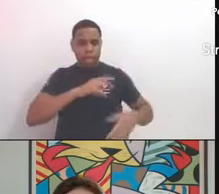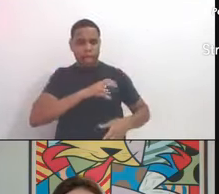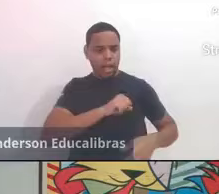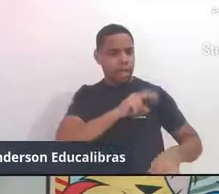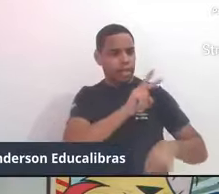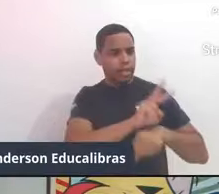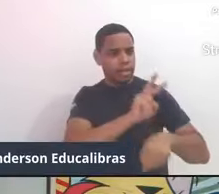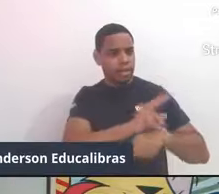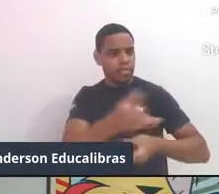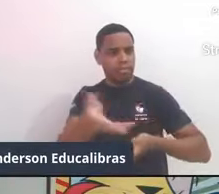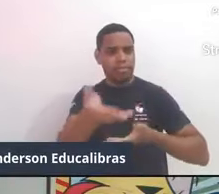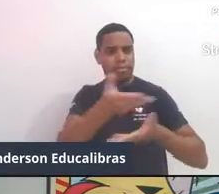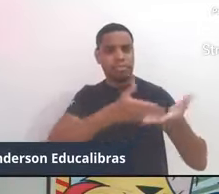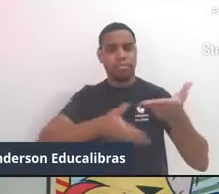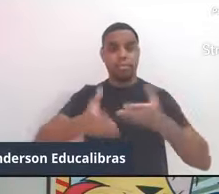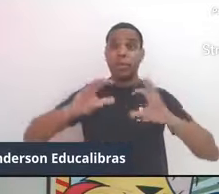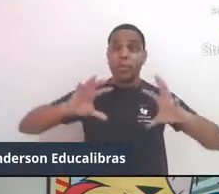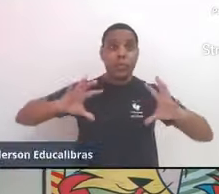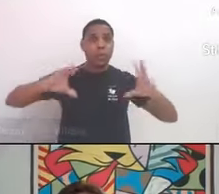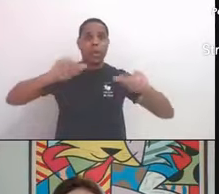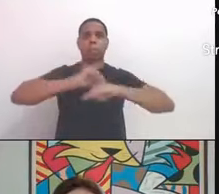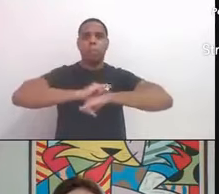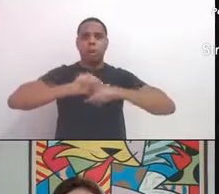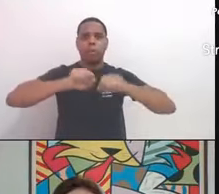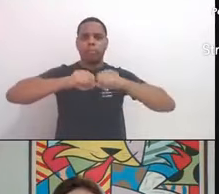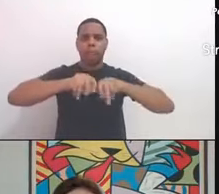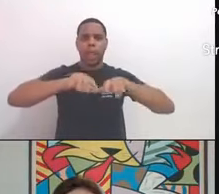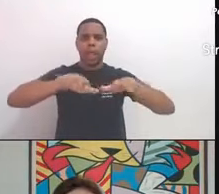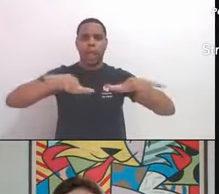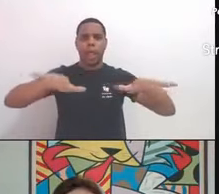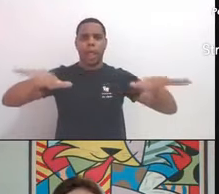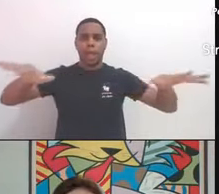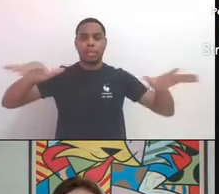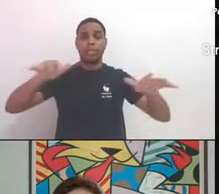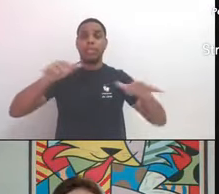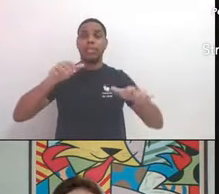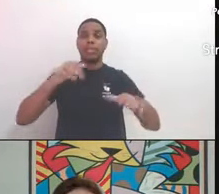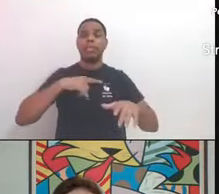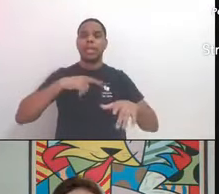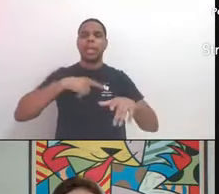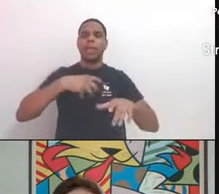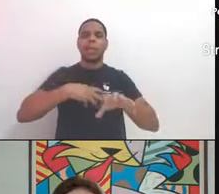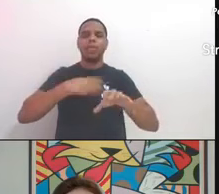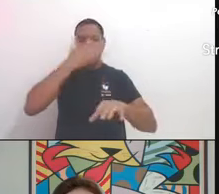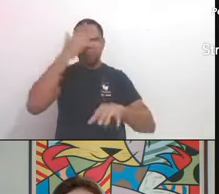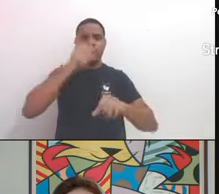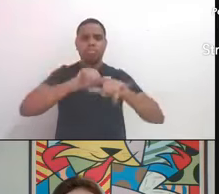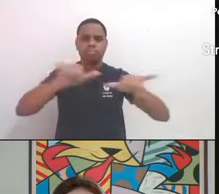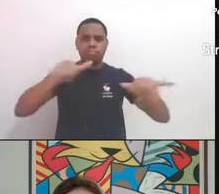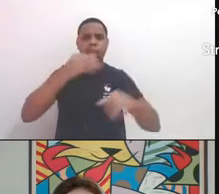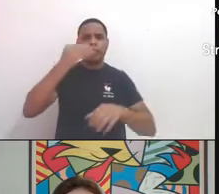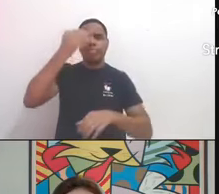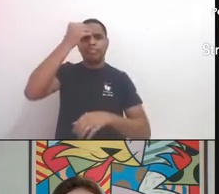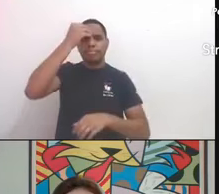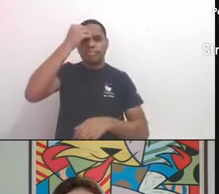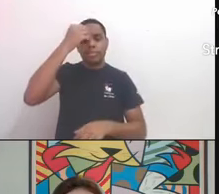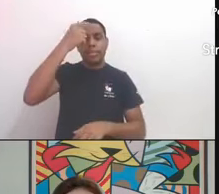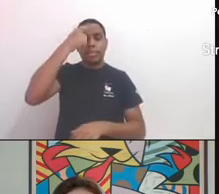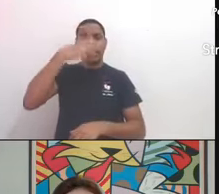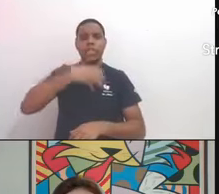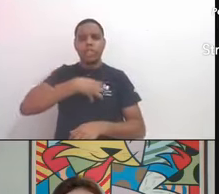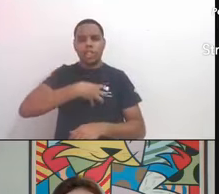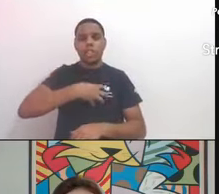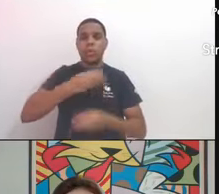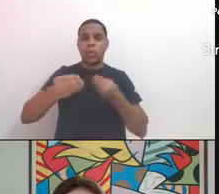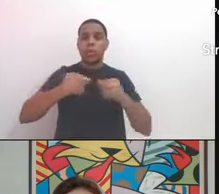para adesão de todo mundo, e não só para adesão, mas para sensibilização também das pessoas.